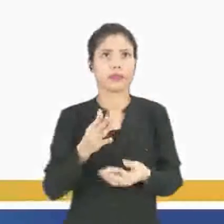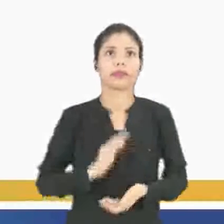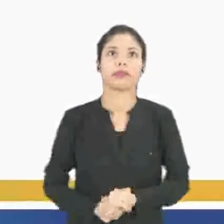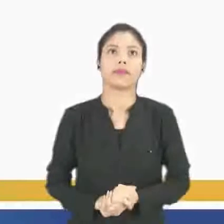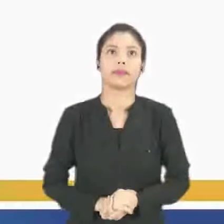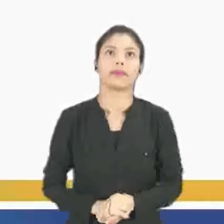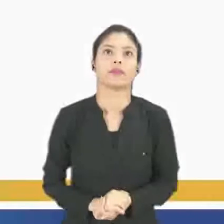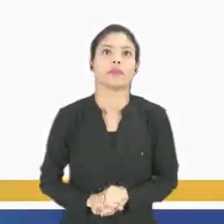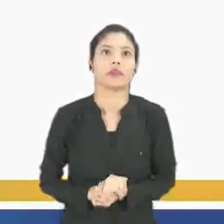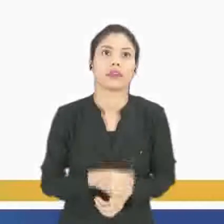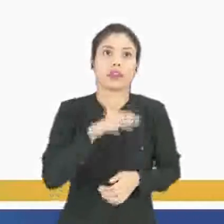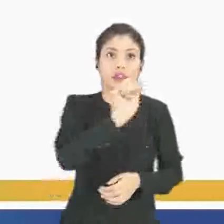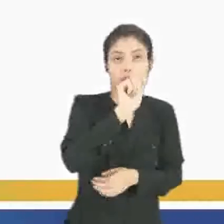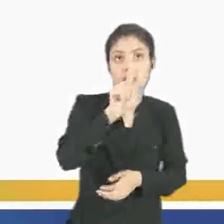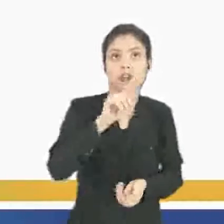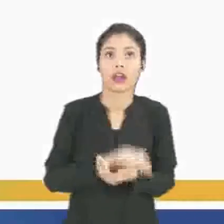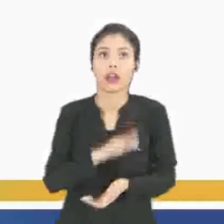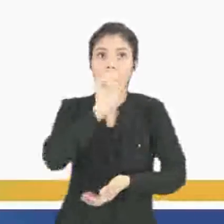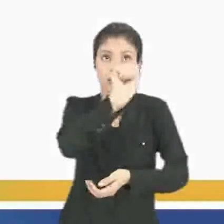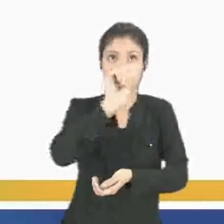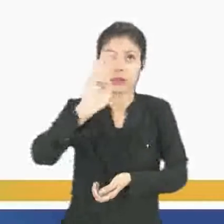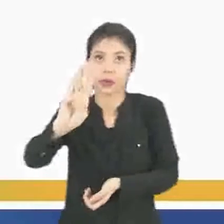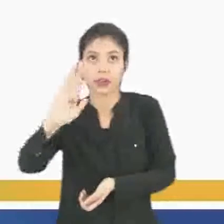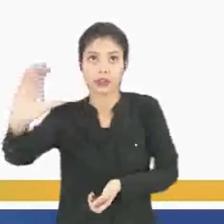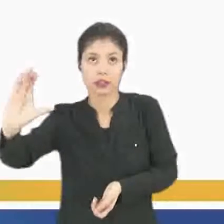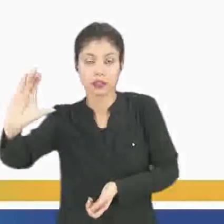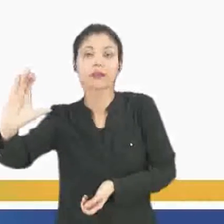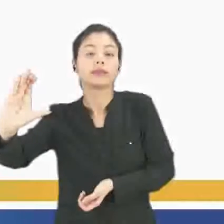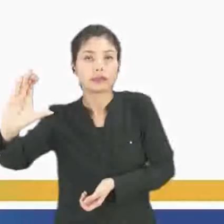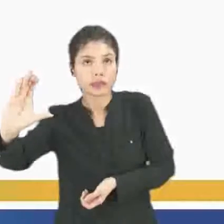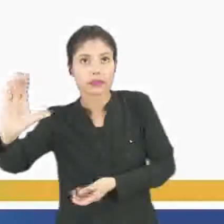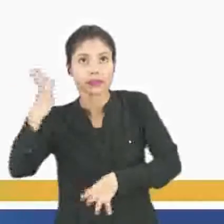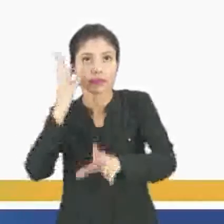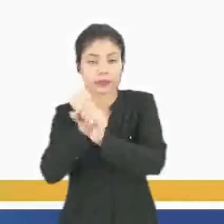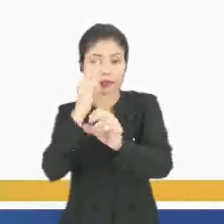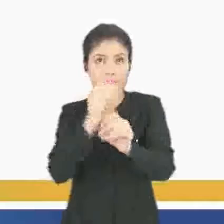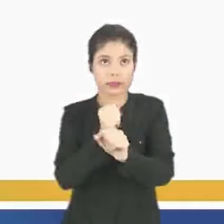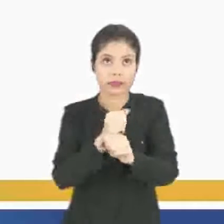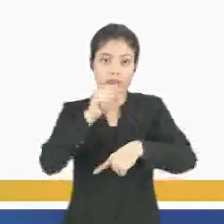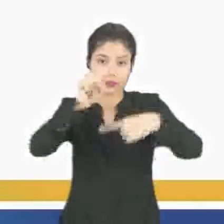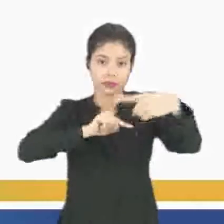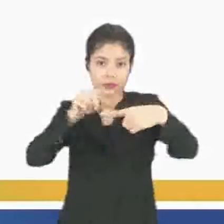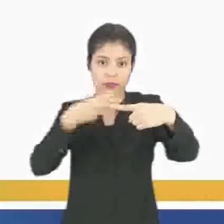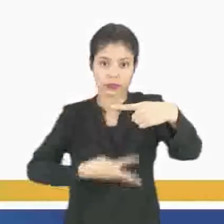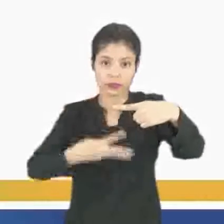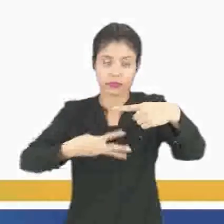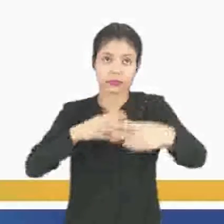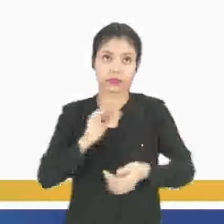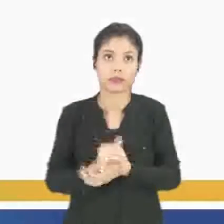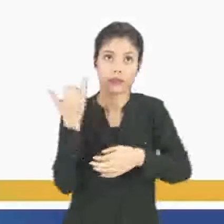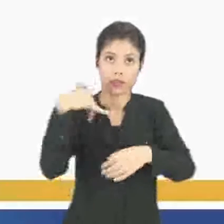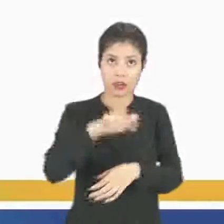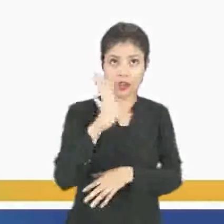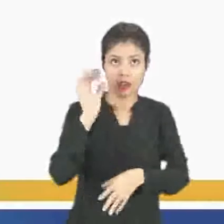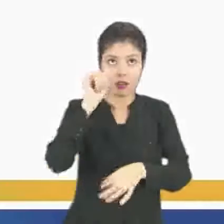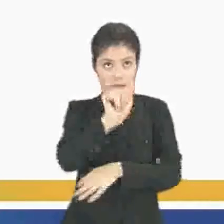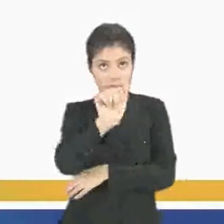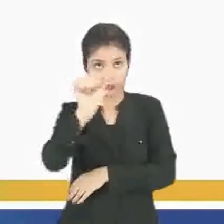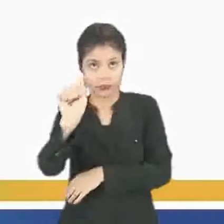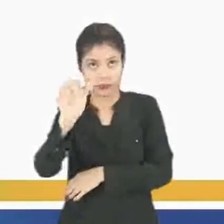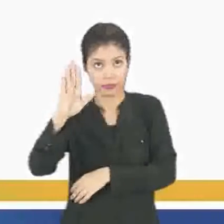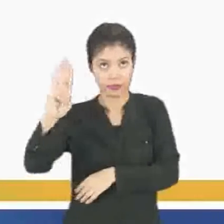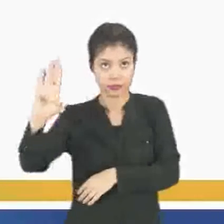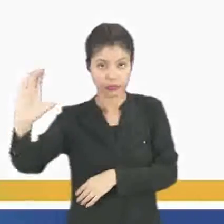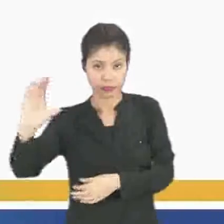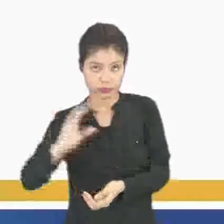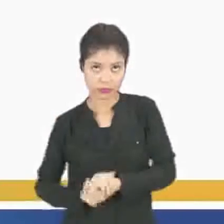ó. X de G, x de A, mais x de B, mais x de C sobre 3. Y de G, Y de A,